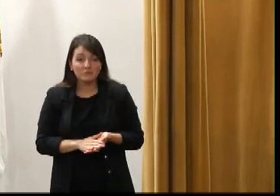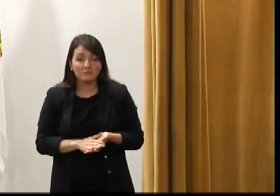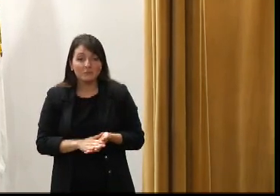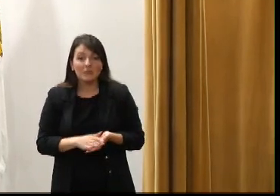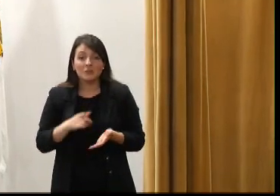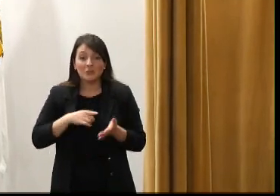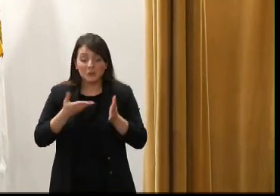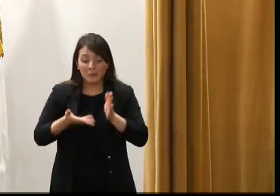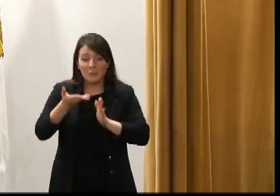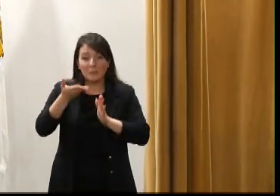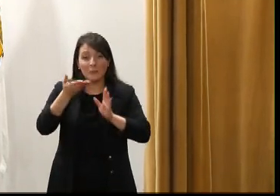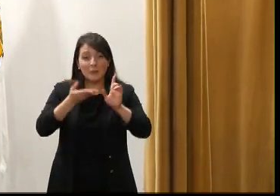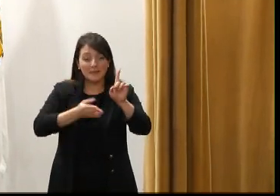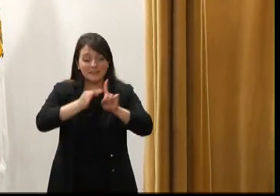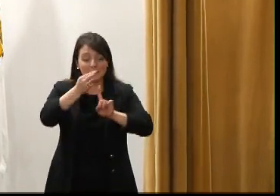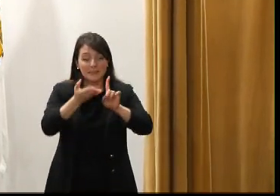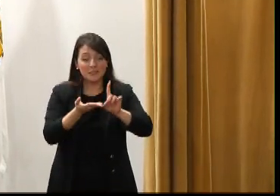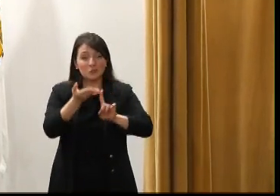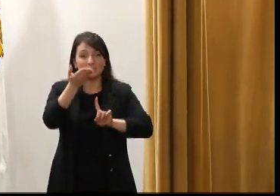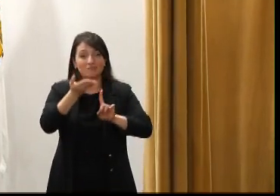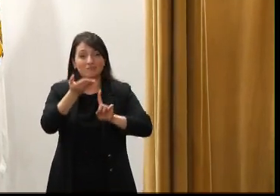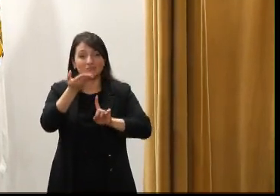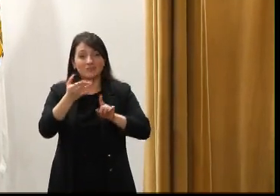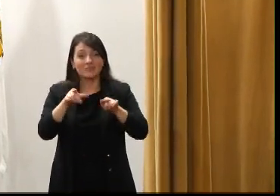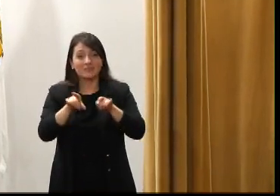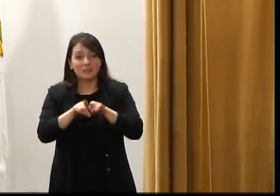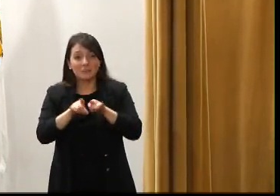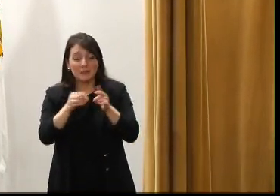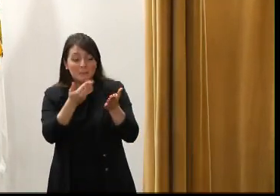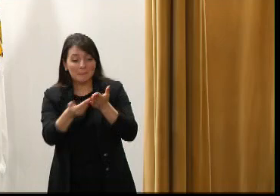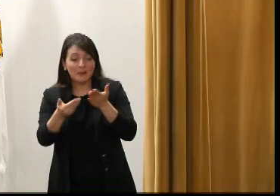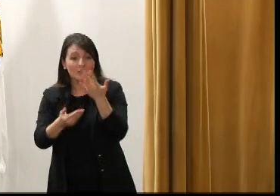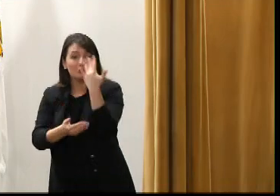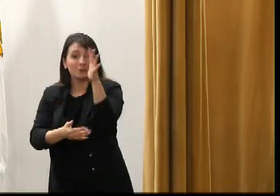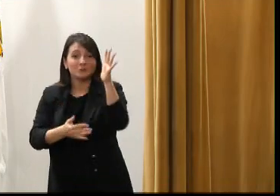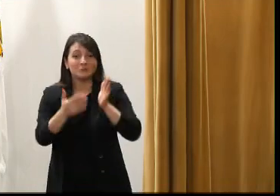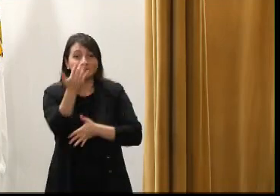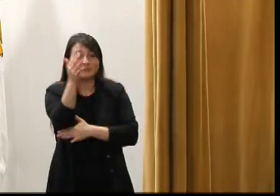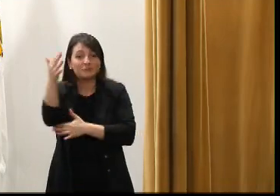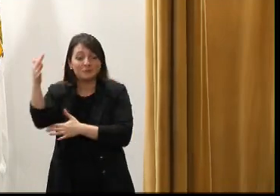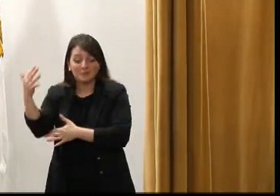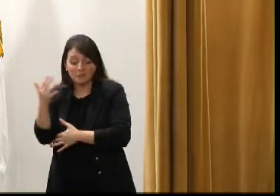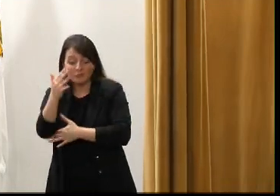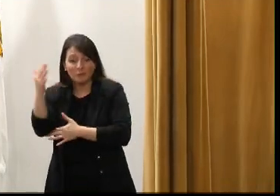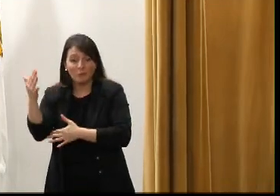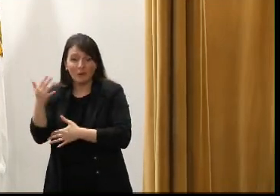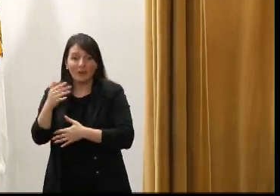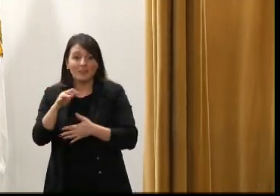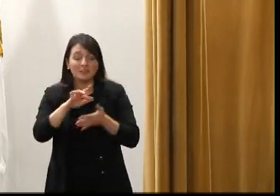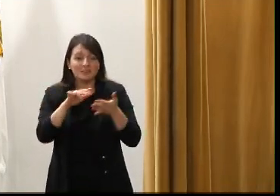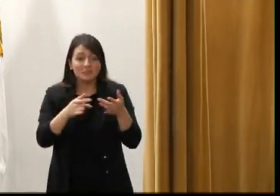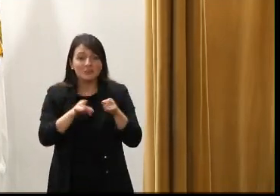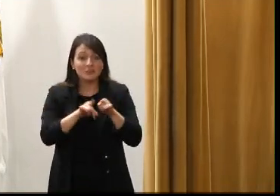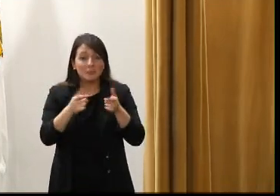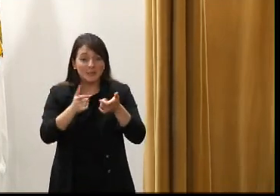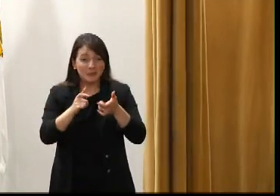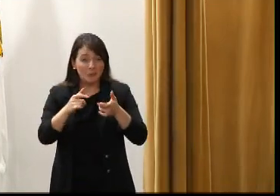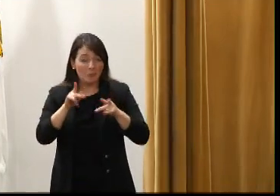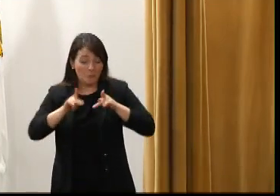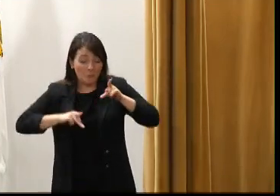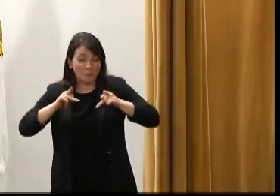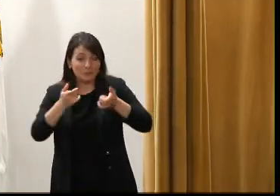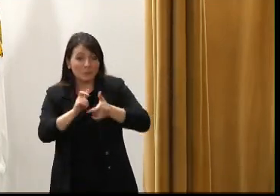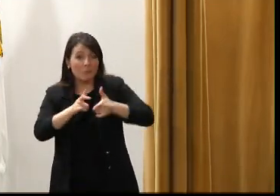elevação da temperatura, eu tenho perda de floresta tropical, eu tenho crescimento da população,